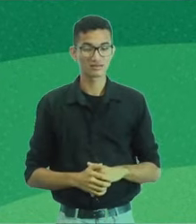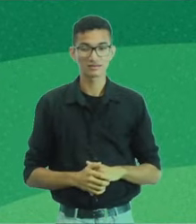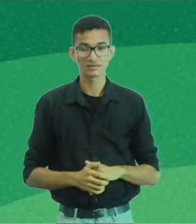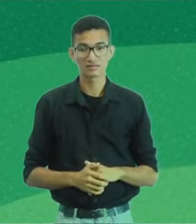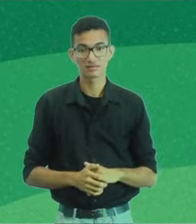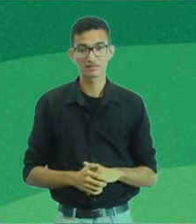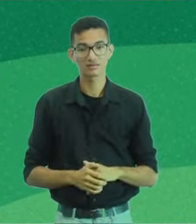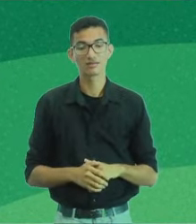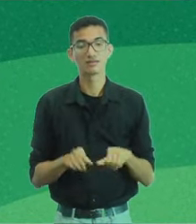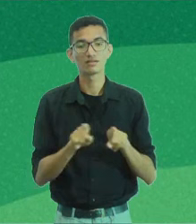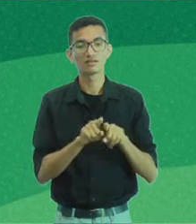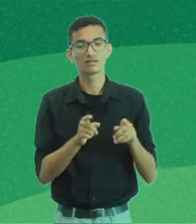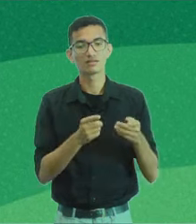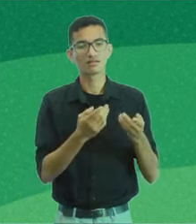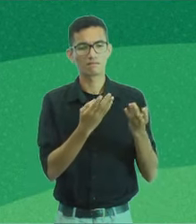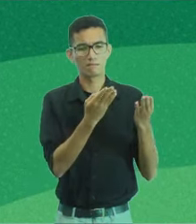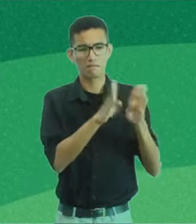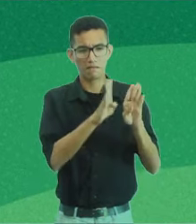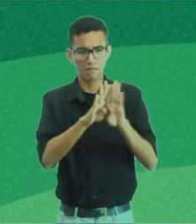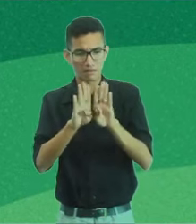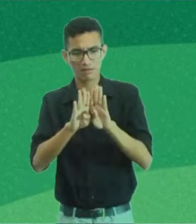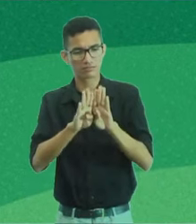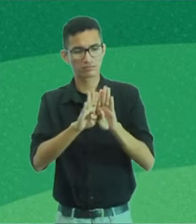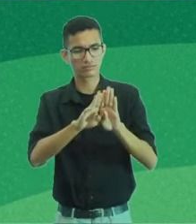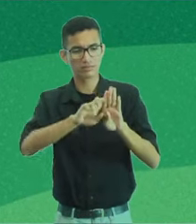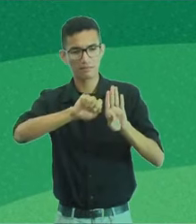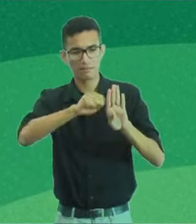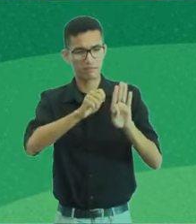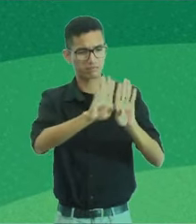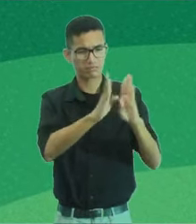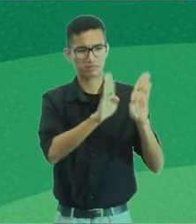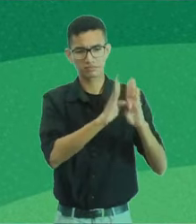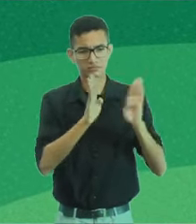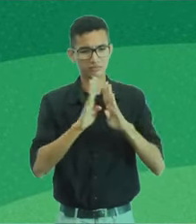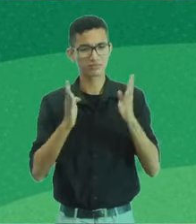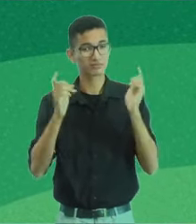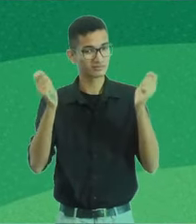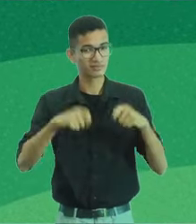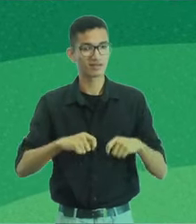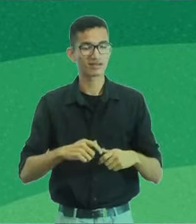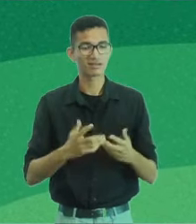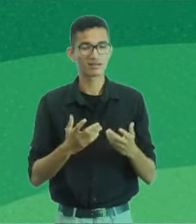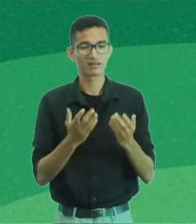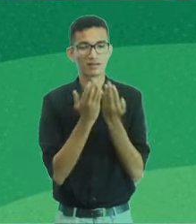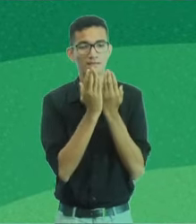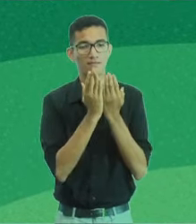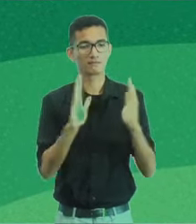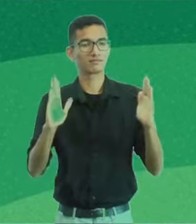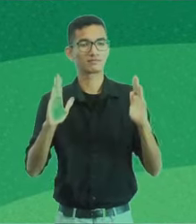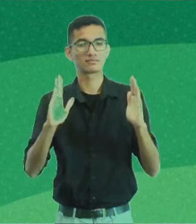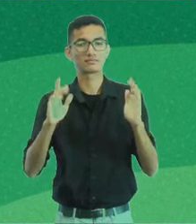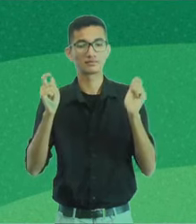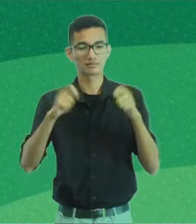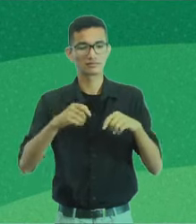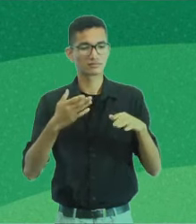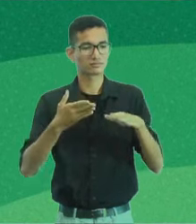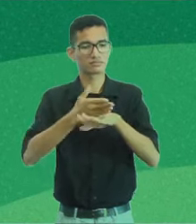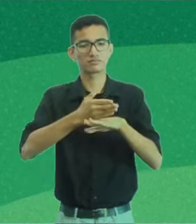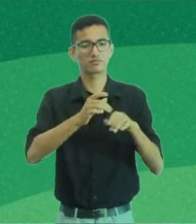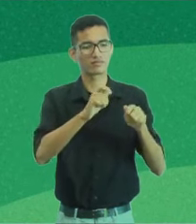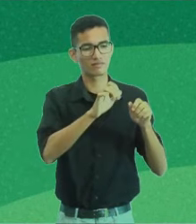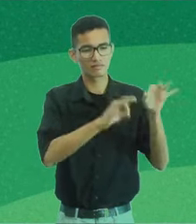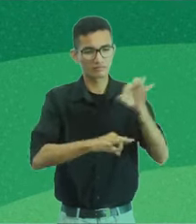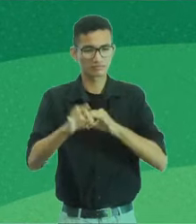e quebrar as portas e a gente precisa ocupar esses espaços ocupar os espaços para fazer coisas